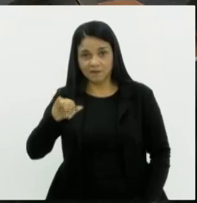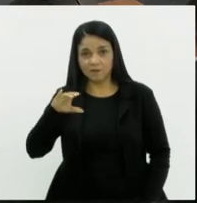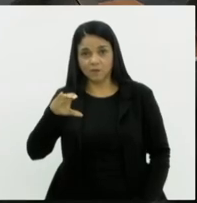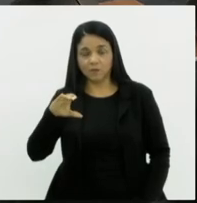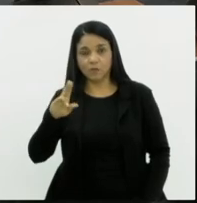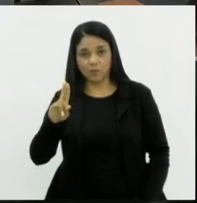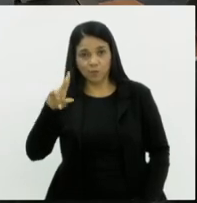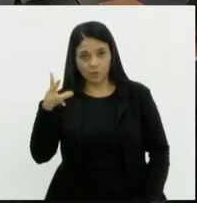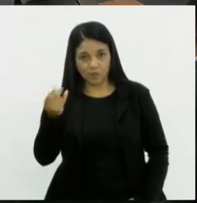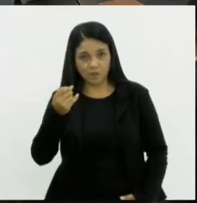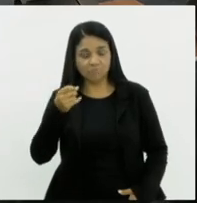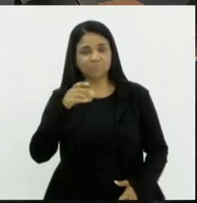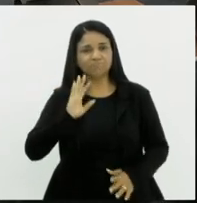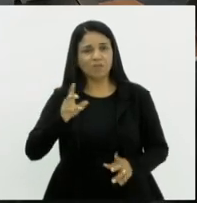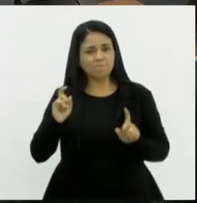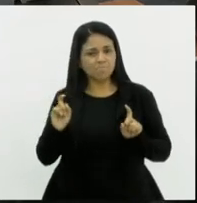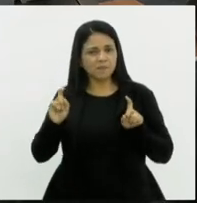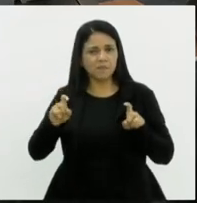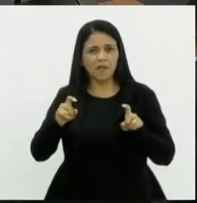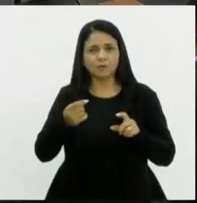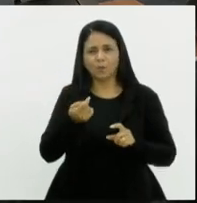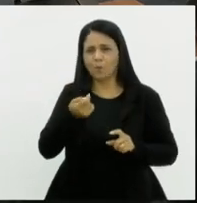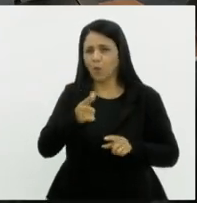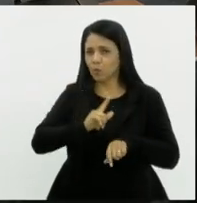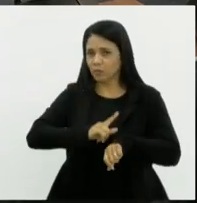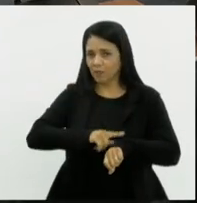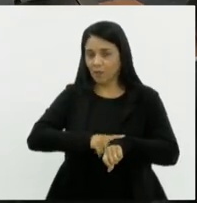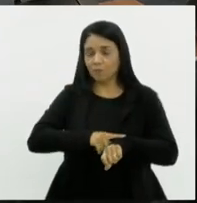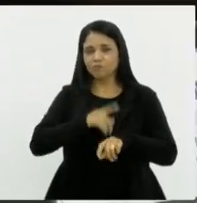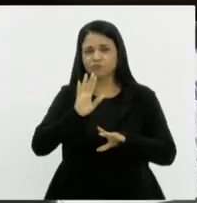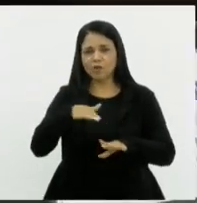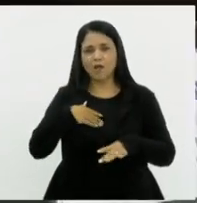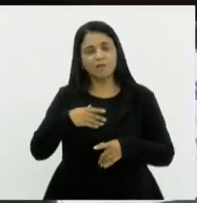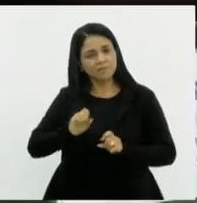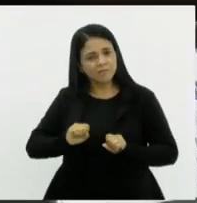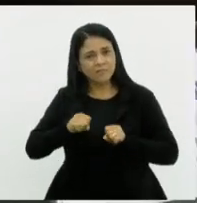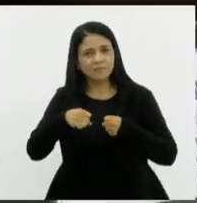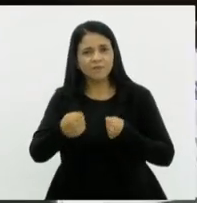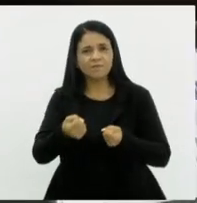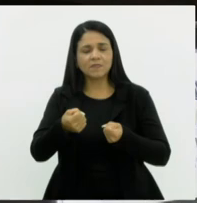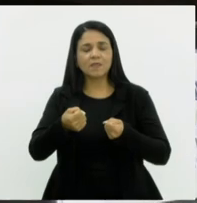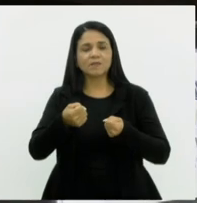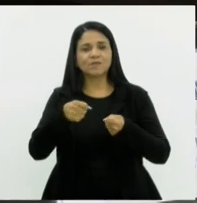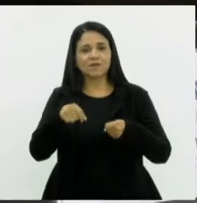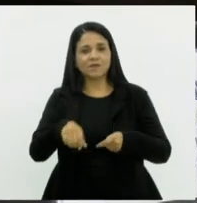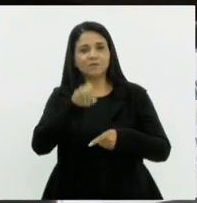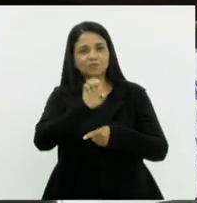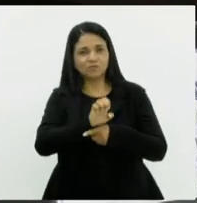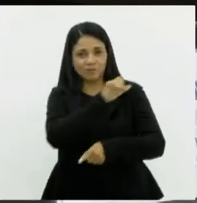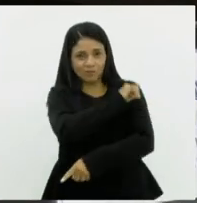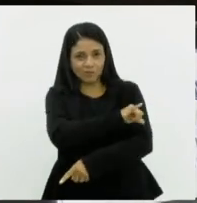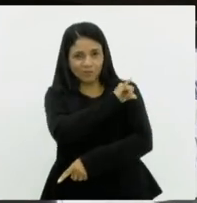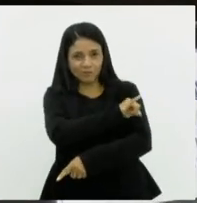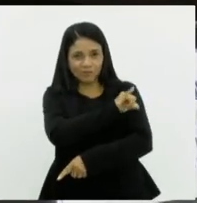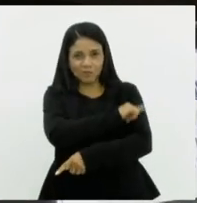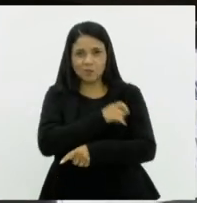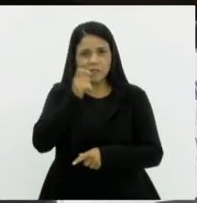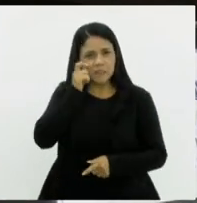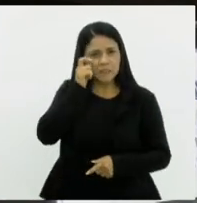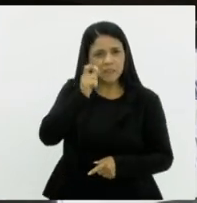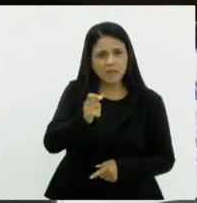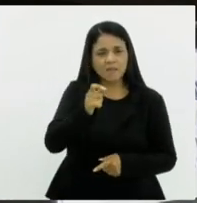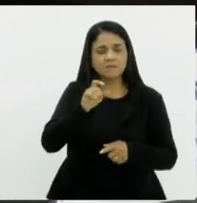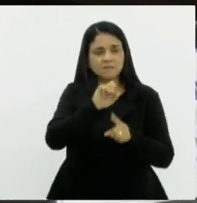trilhando um bom caminho da defesa do estado do Rio de Janeiro, da defesa das pautas positivas, da defesa dos interesses